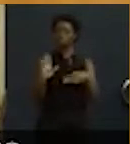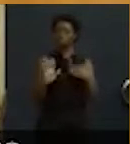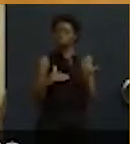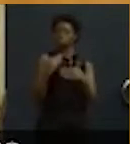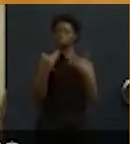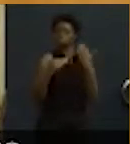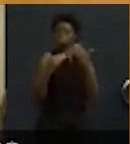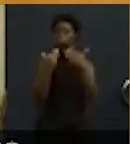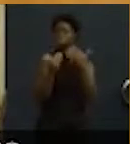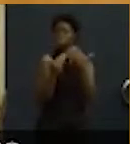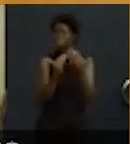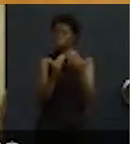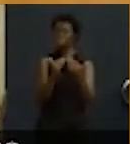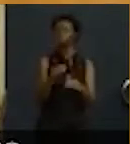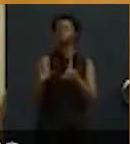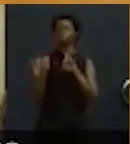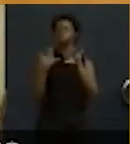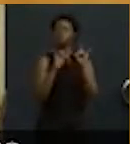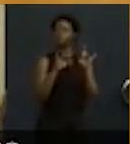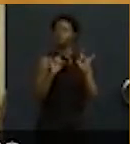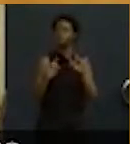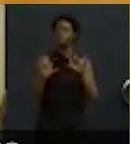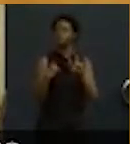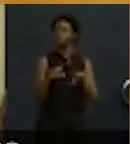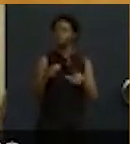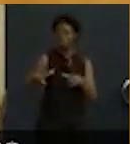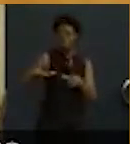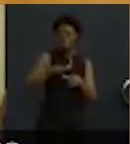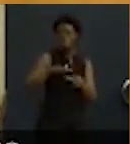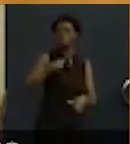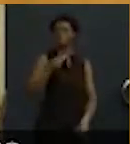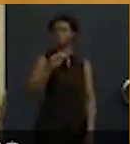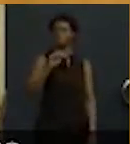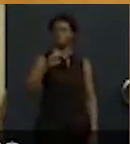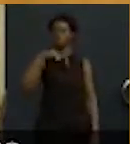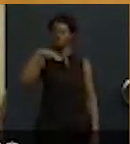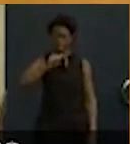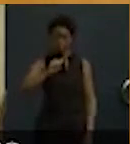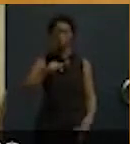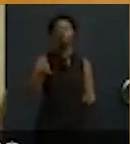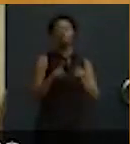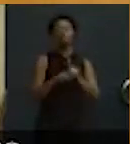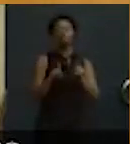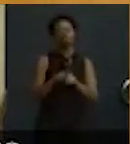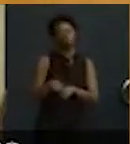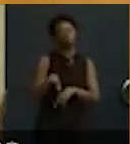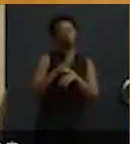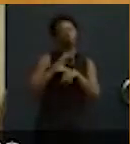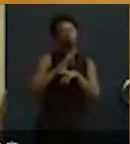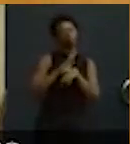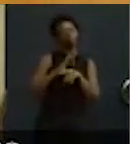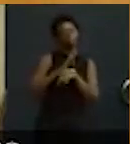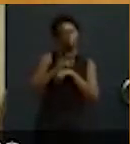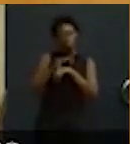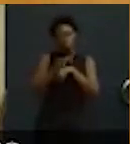GAEMA. Foi representante do Conselho Nacional de Procuradores Gerais na Subcomissão de Crimes e